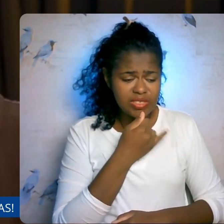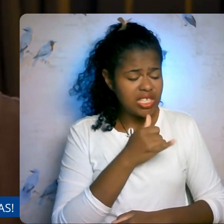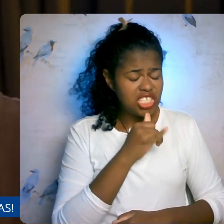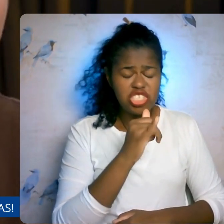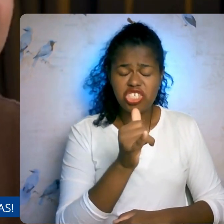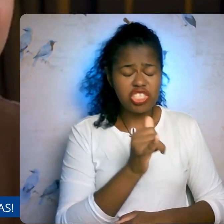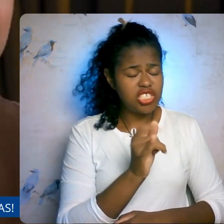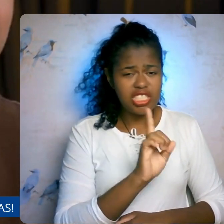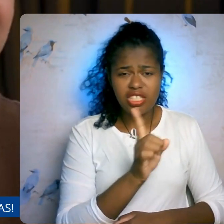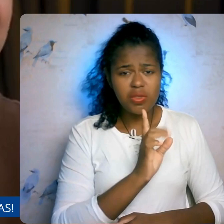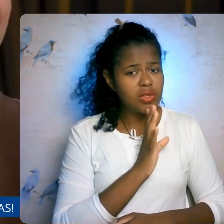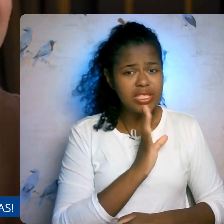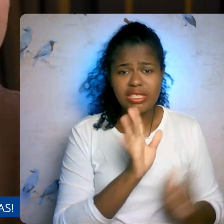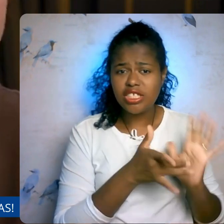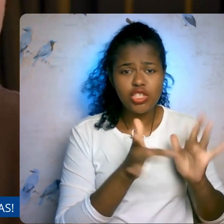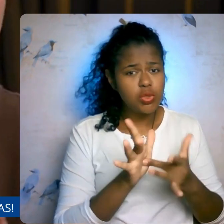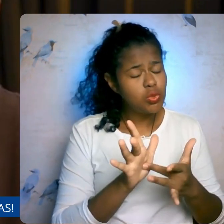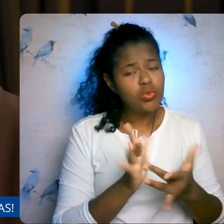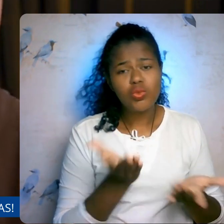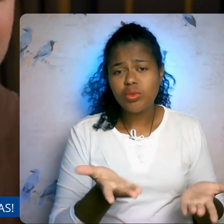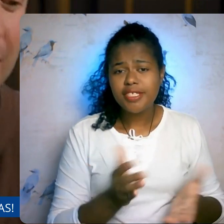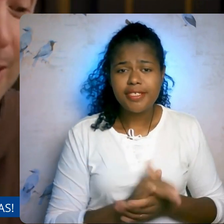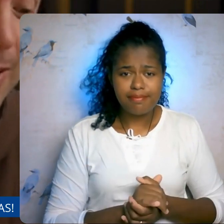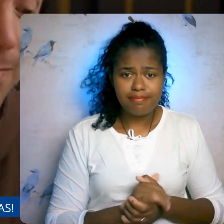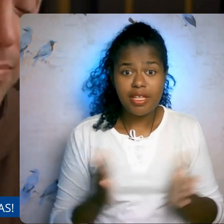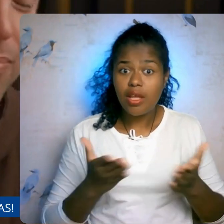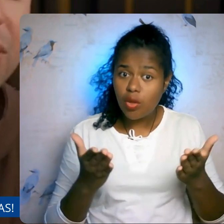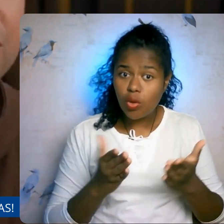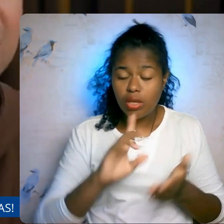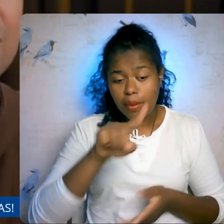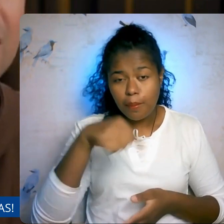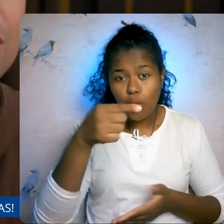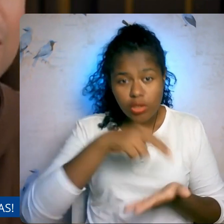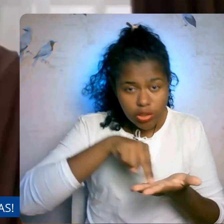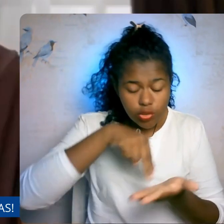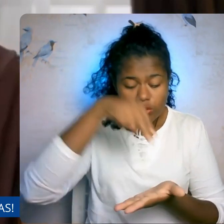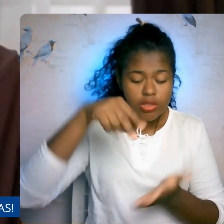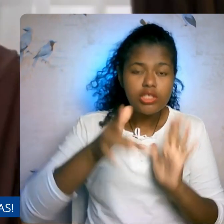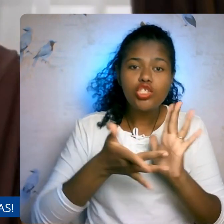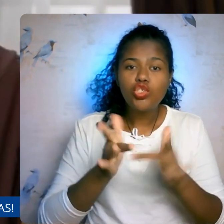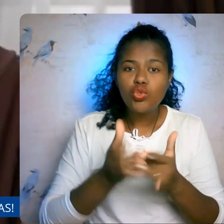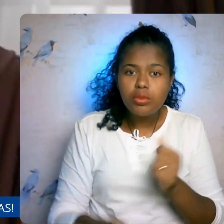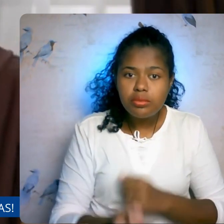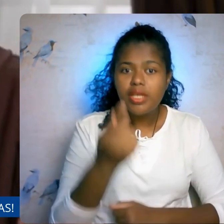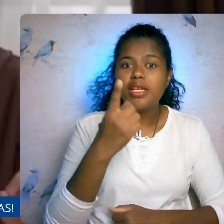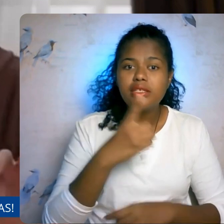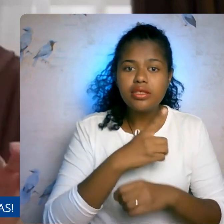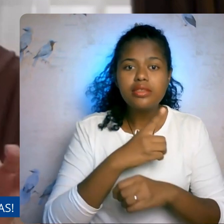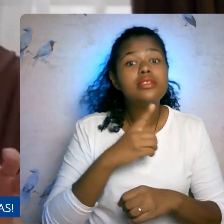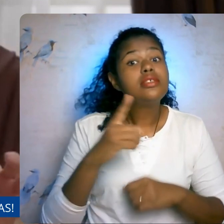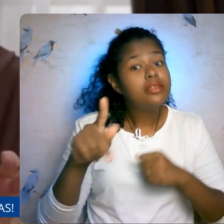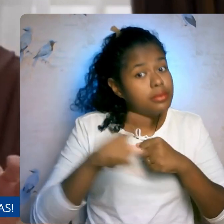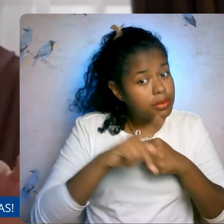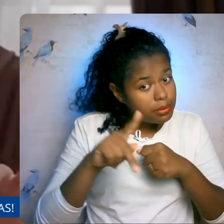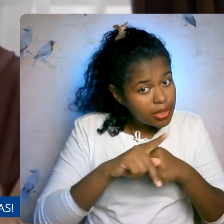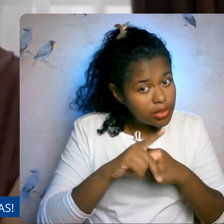Jesus. E agora Jesus aparece ressuscitado para Pedro, perguntando se ele o ama 3 vezes. Veja que na